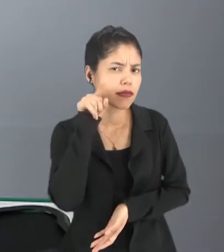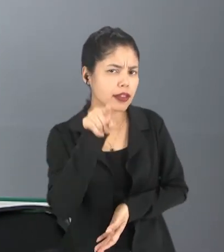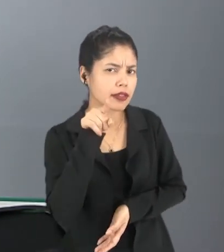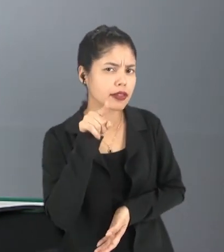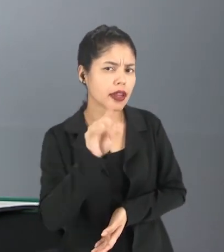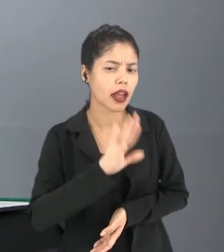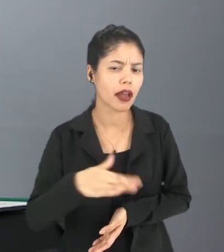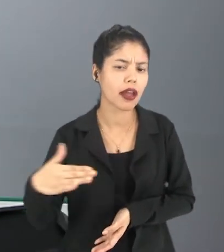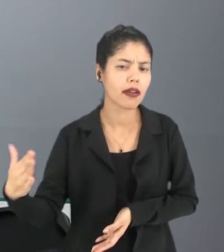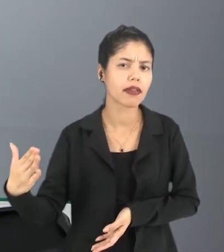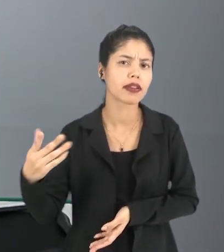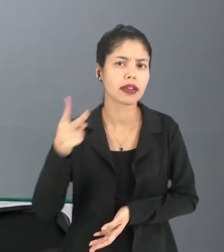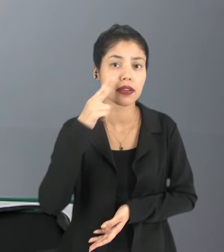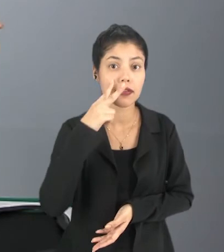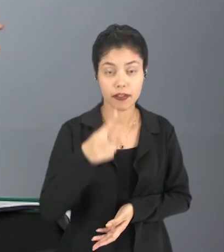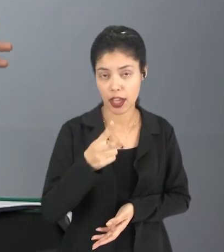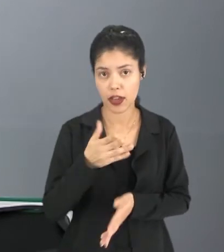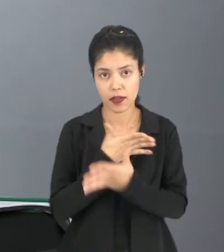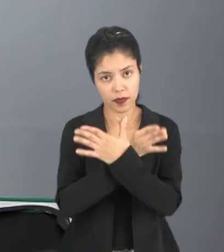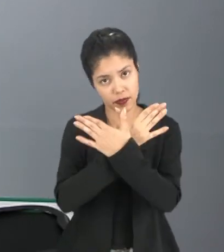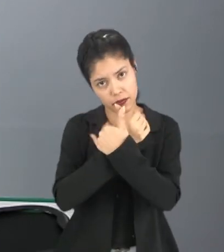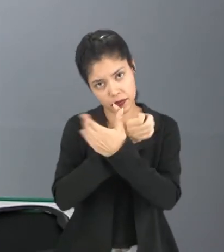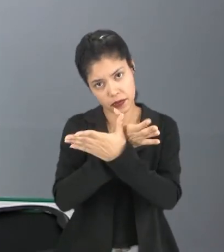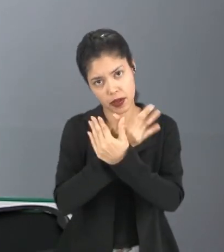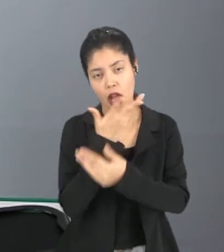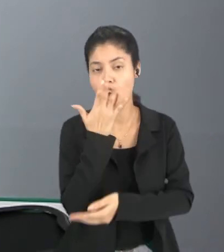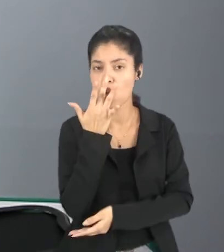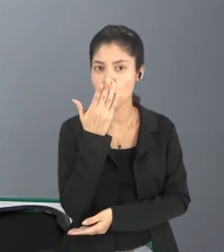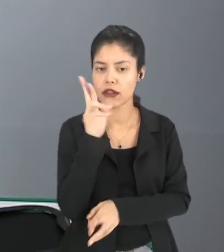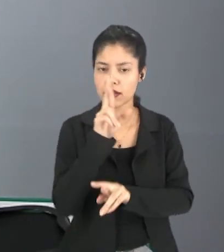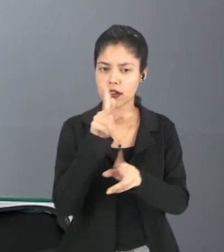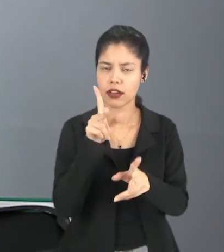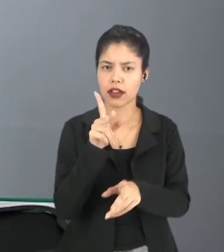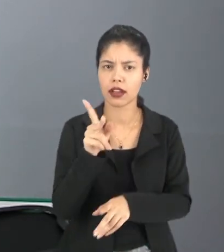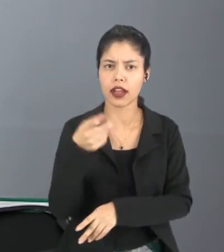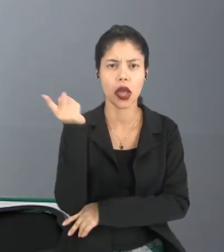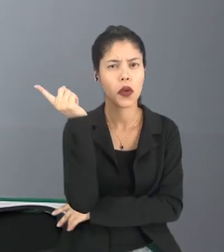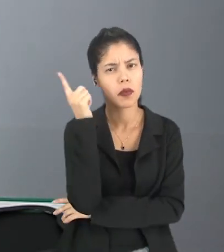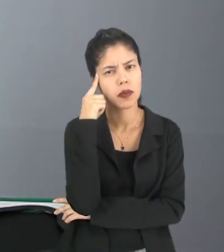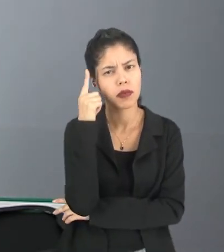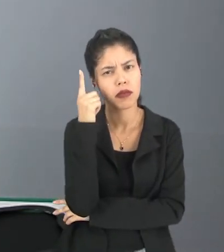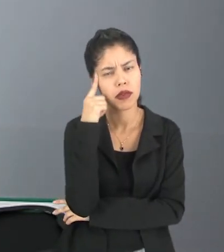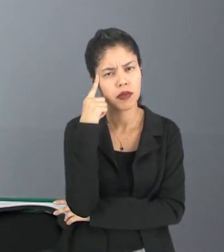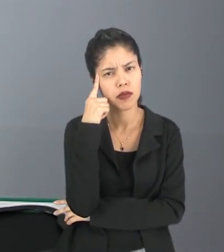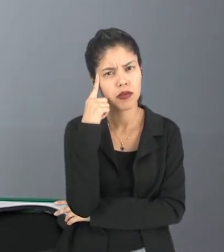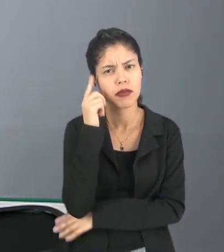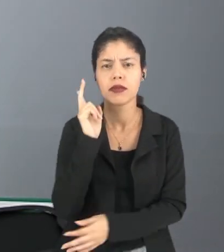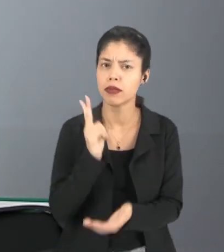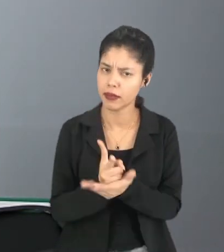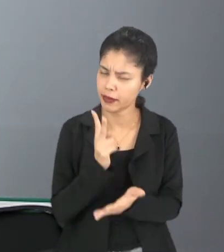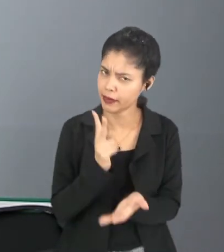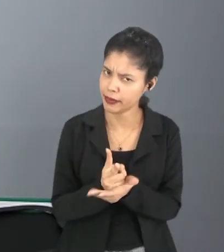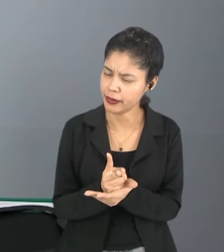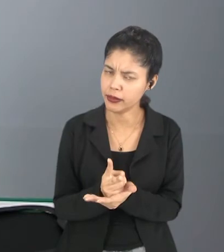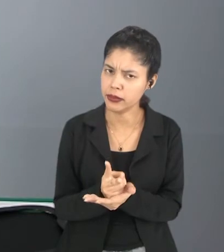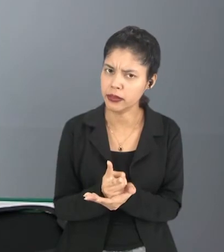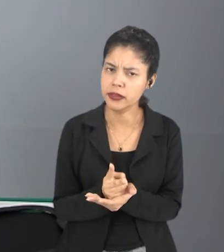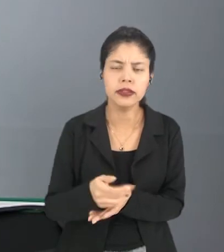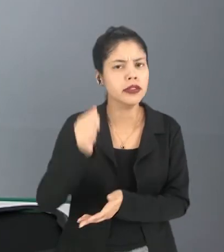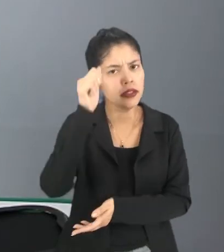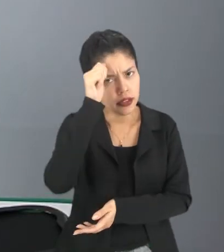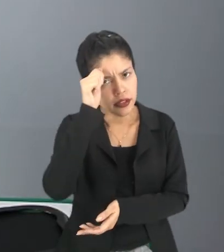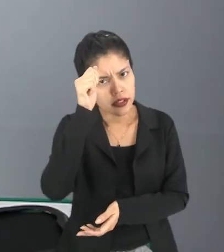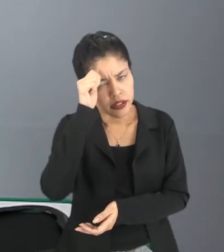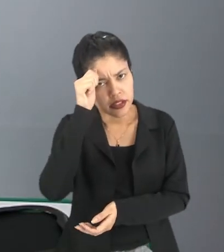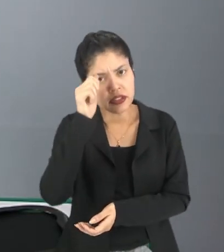Vocês, quando veem borboletas de cores diferentes, vocês têm esse mesmo pensamento do que o